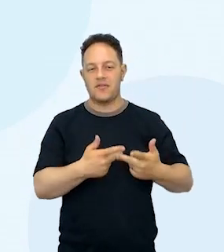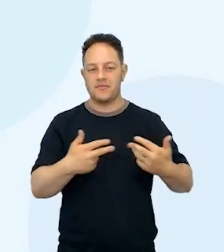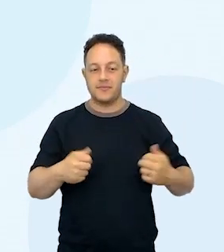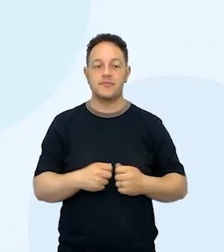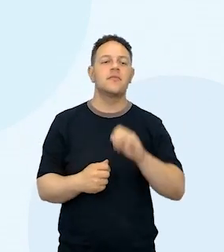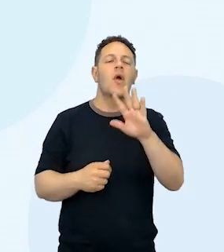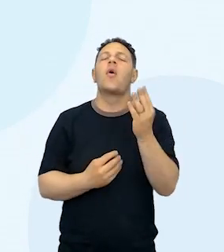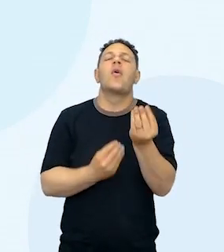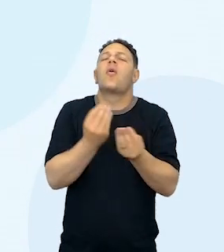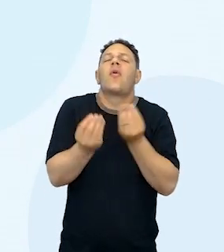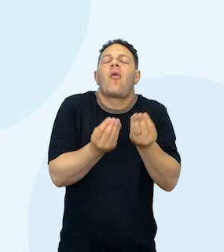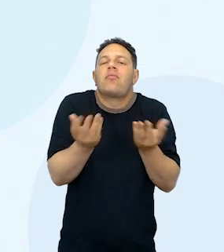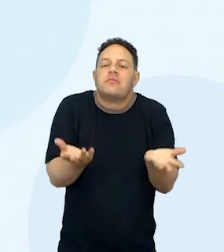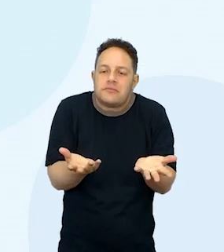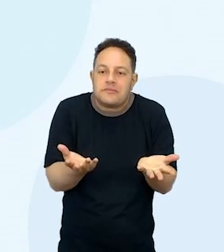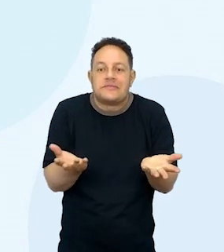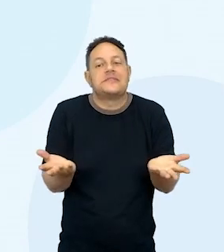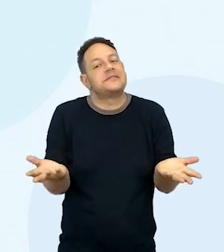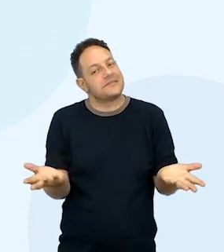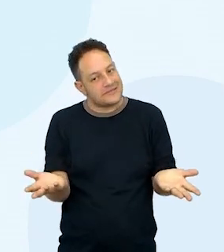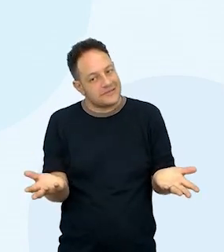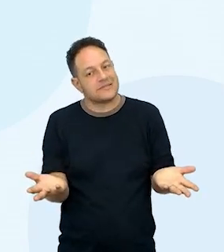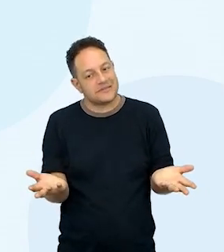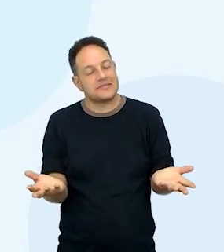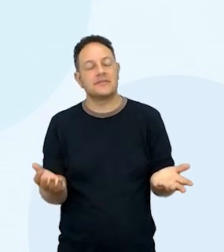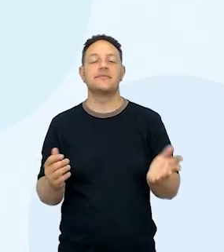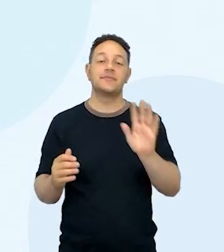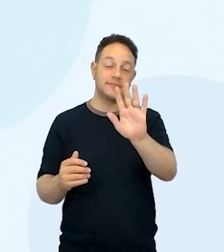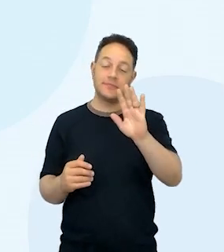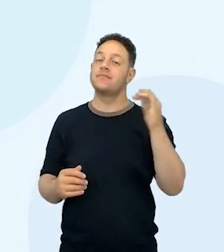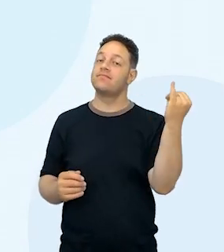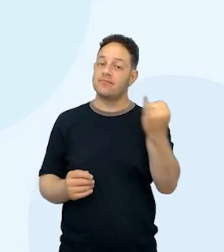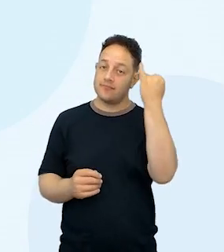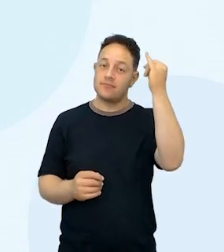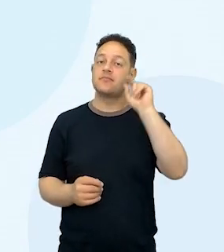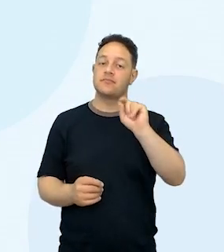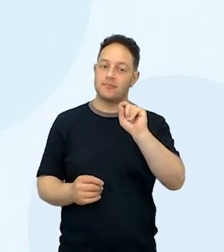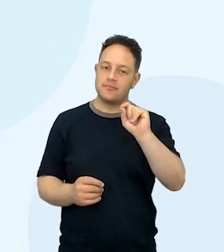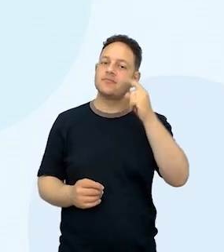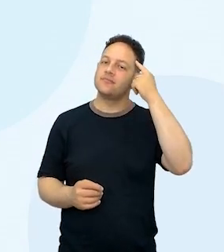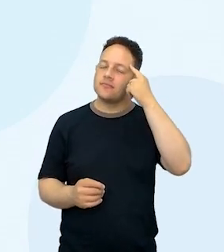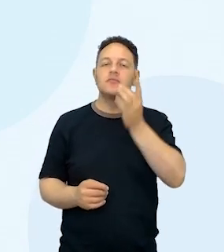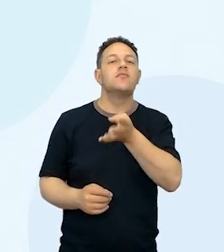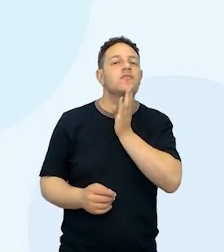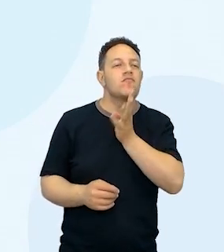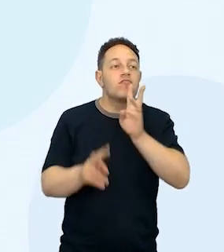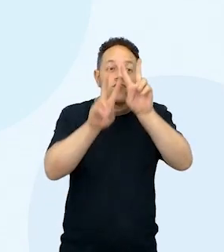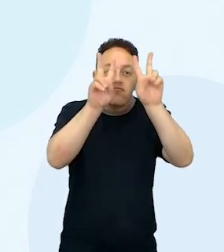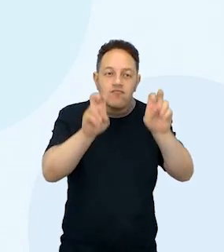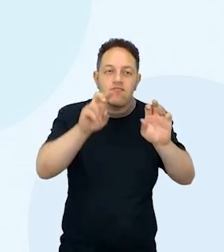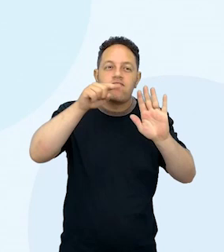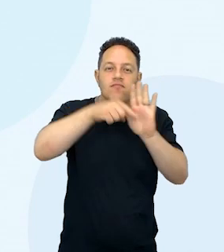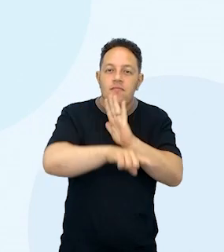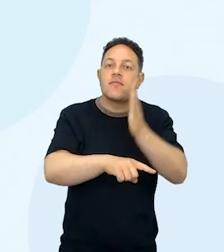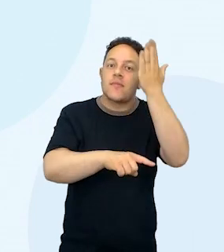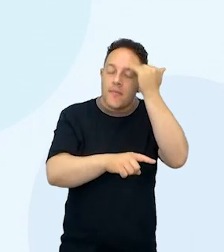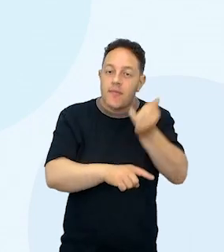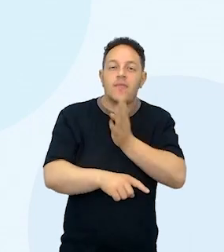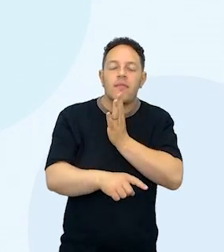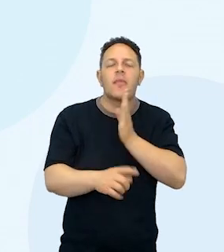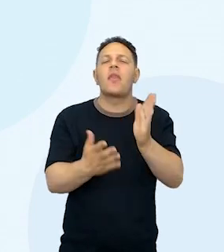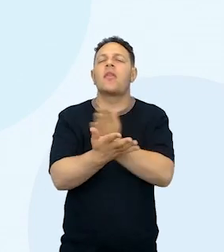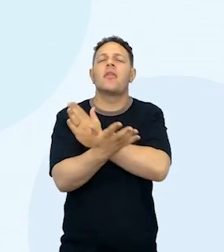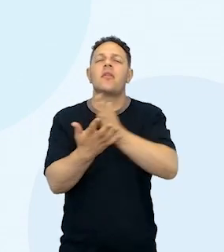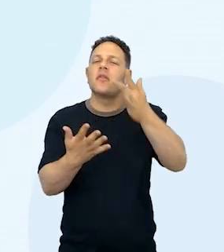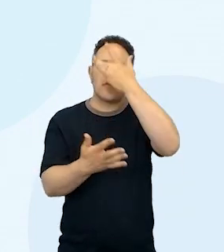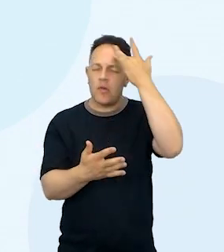como fazer isso, que é o pulo do gato? Lógico, né? É importante conhecer bem essa temática, então quem ainda não conhece,